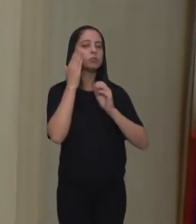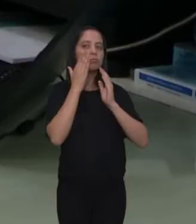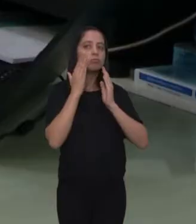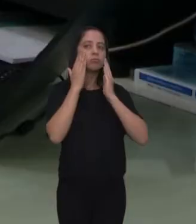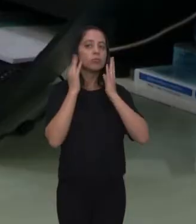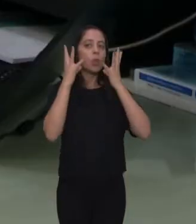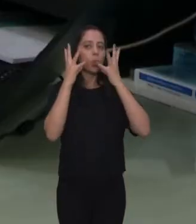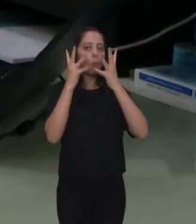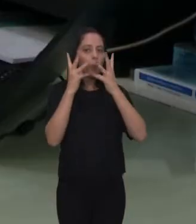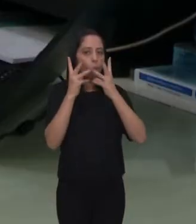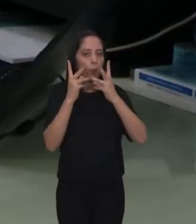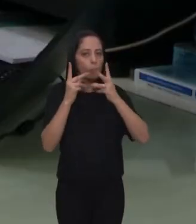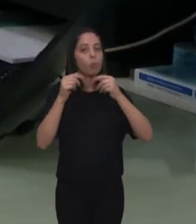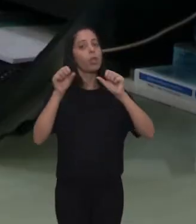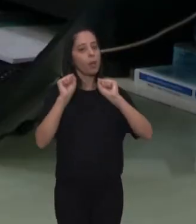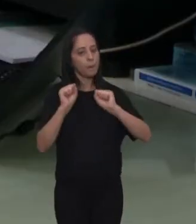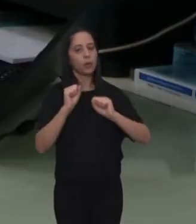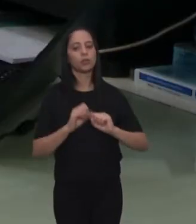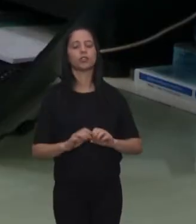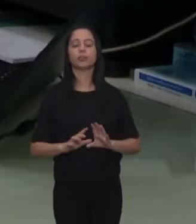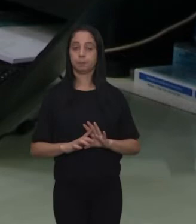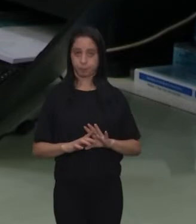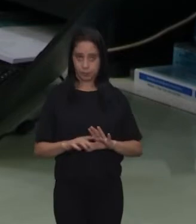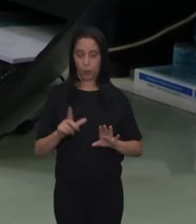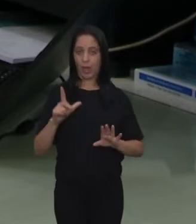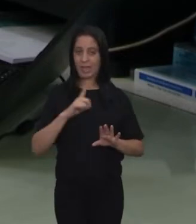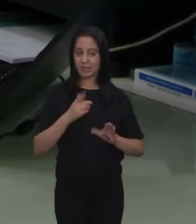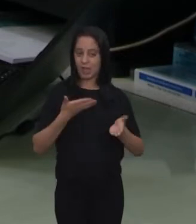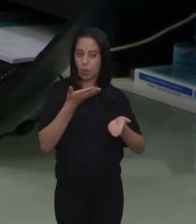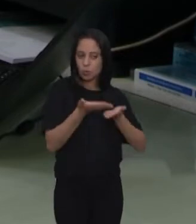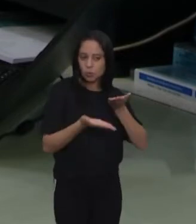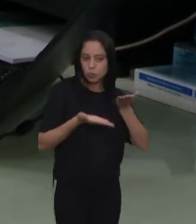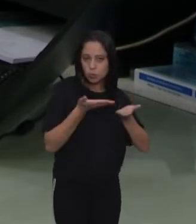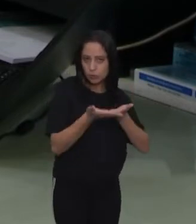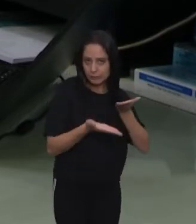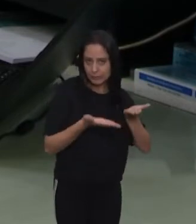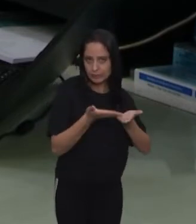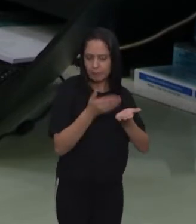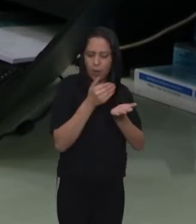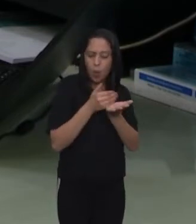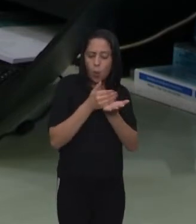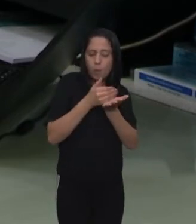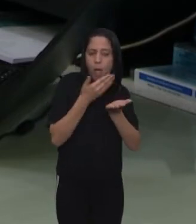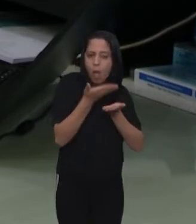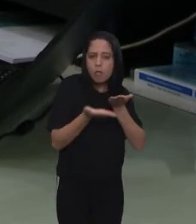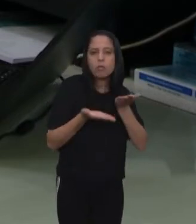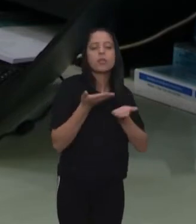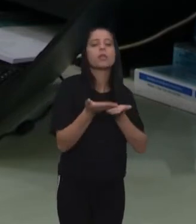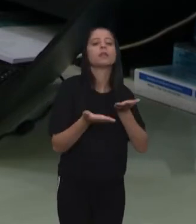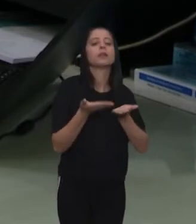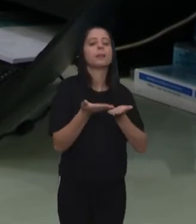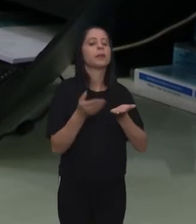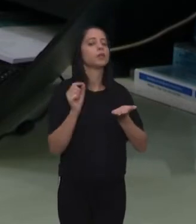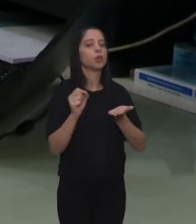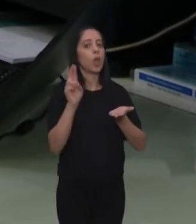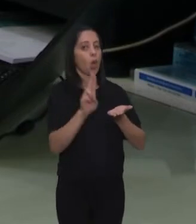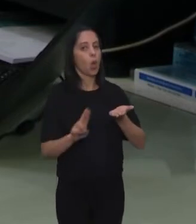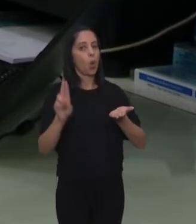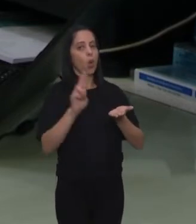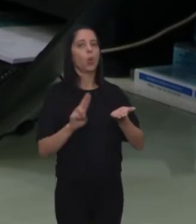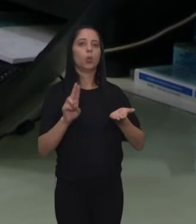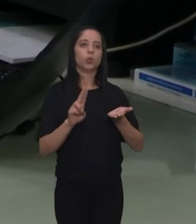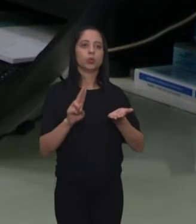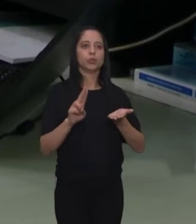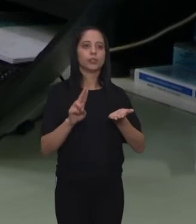área afetada a gente tem um tratamento de ataque um tratamento Inicial é aonde a gente